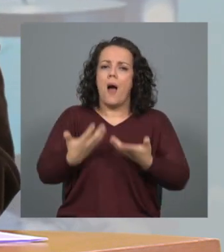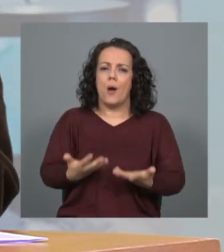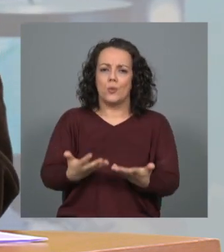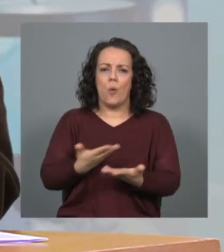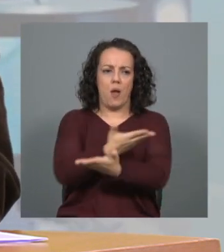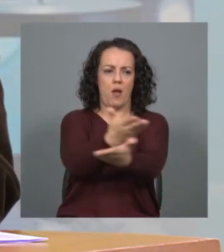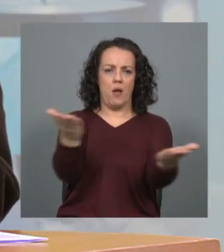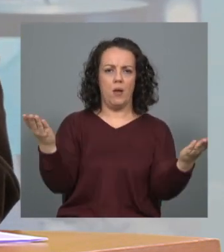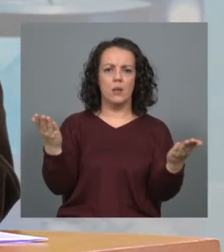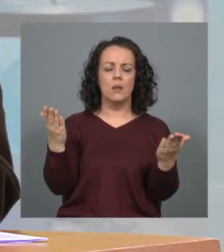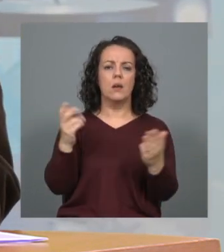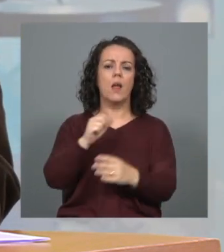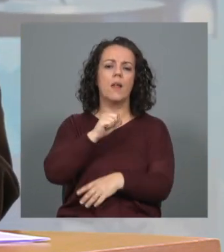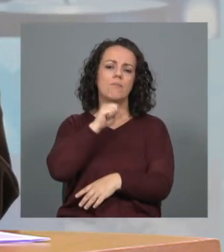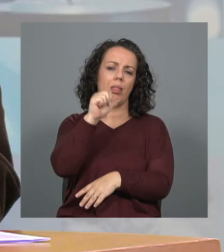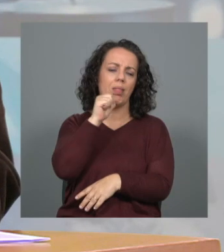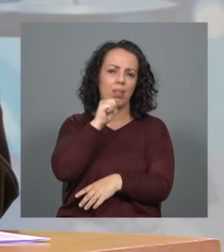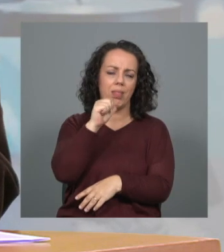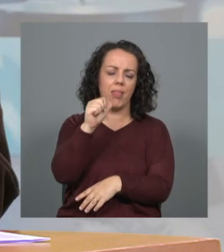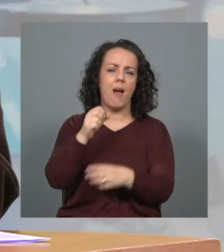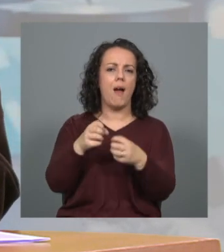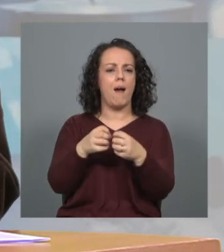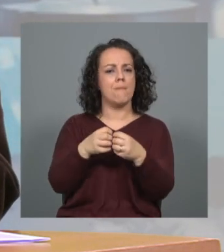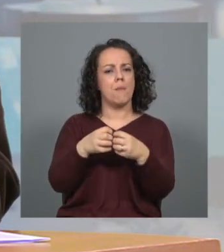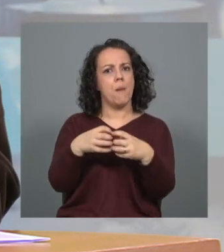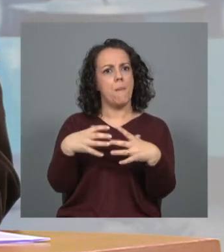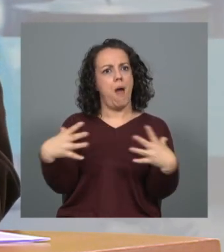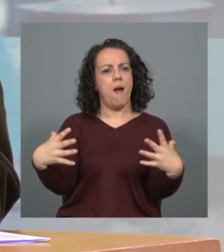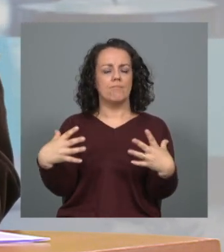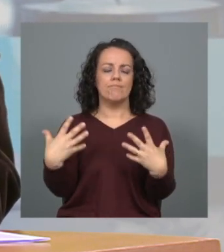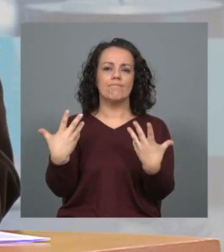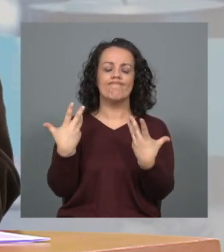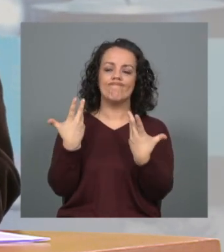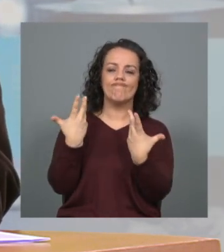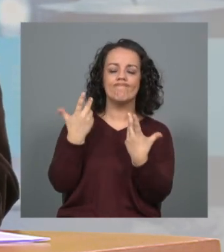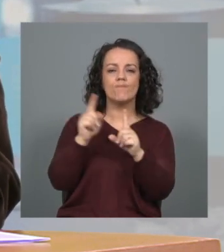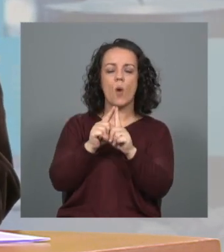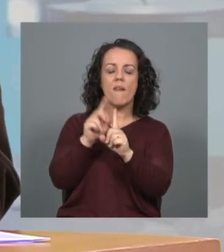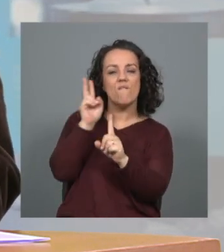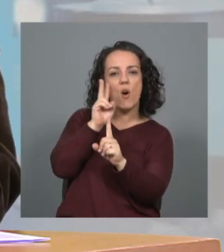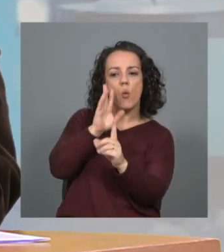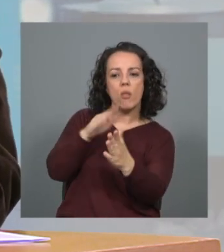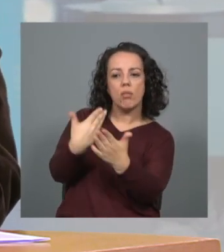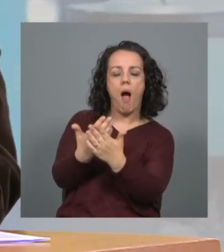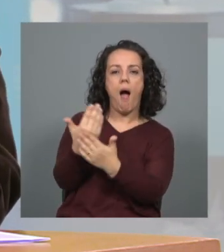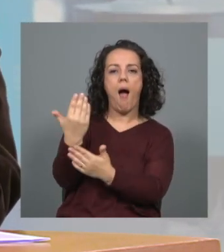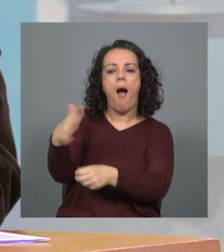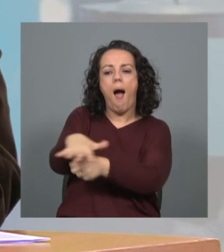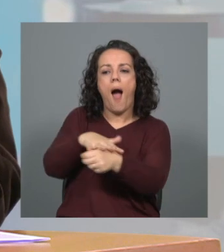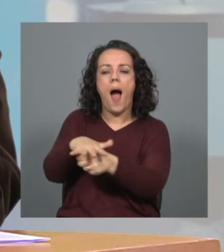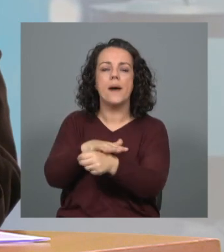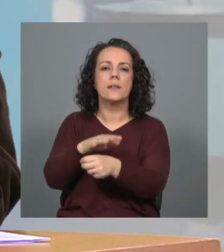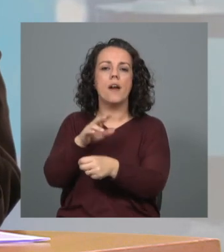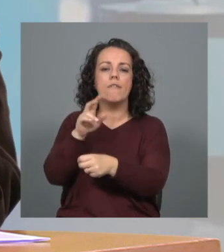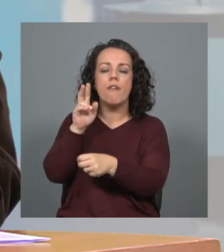têm vindo crescentemente a valorizar e a trabalhar a área do património, por um lado, e, por outro